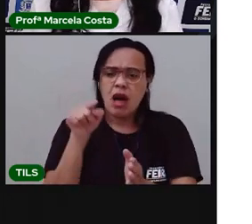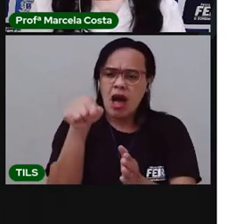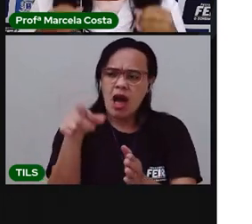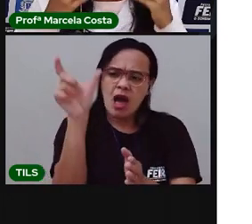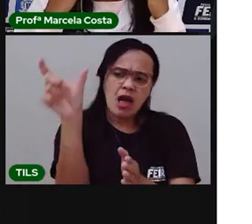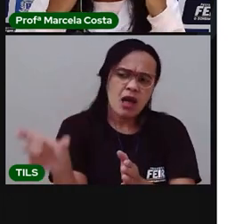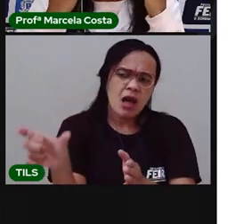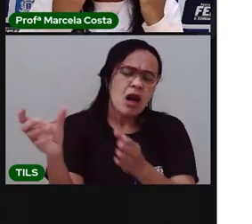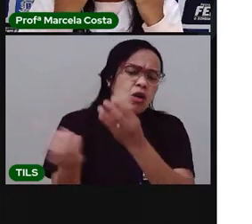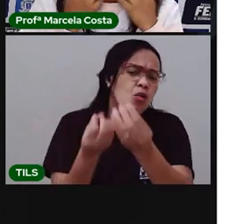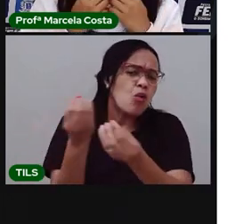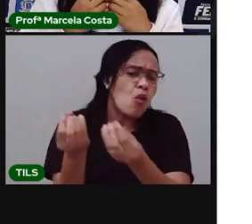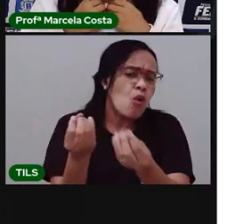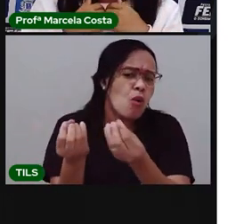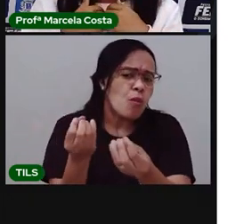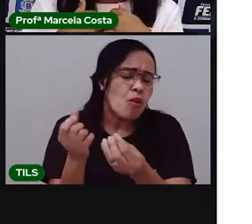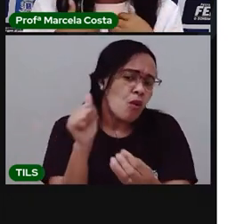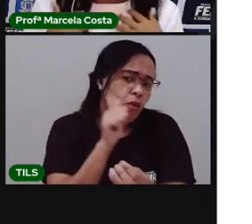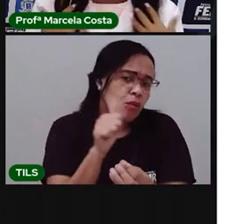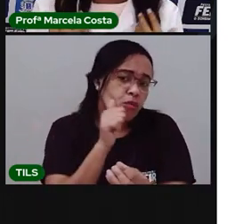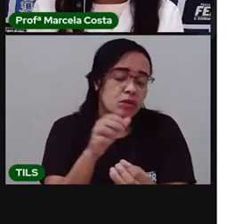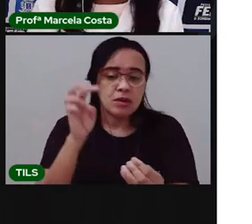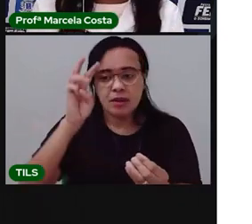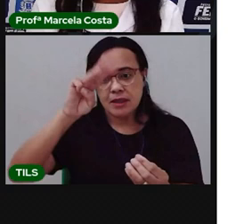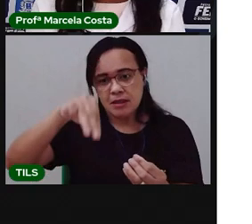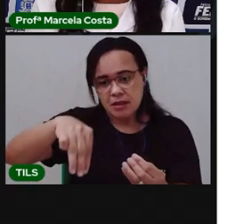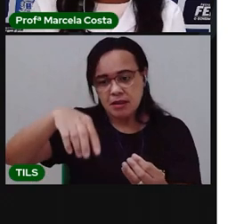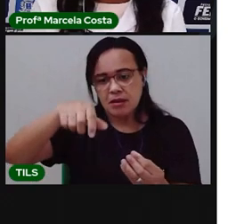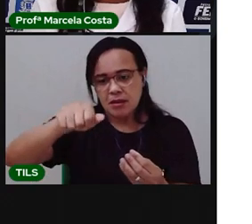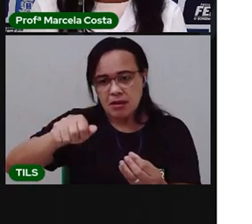Que expressão o rosto dela mostrou?